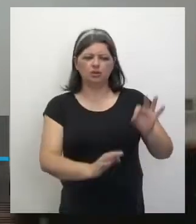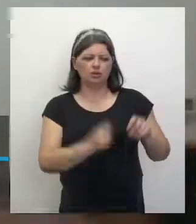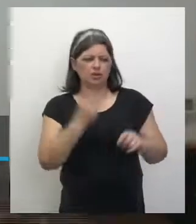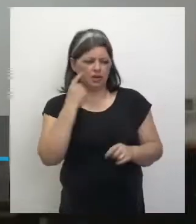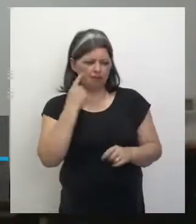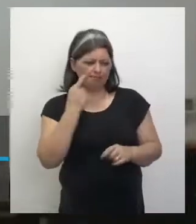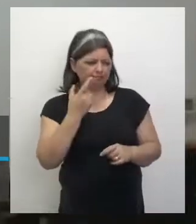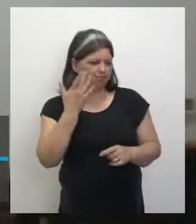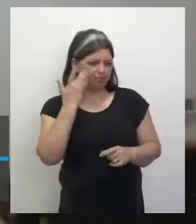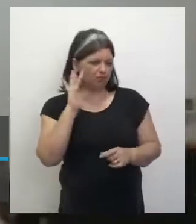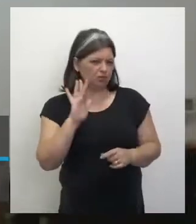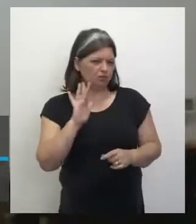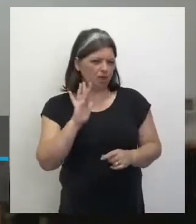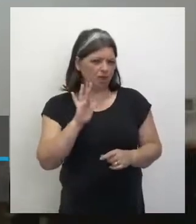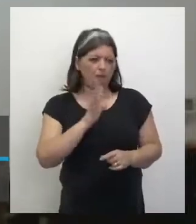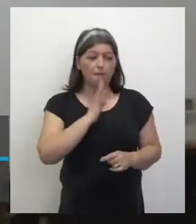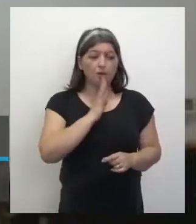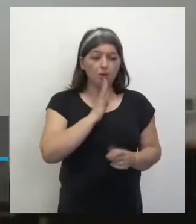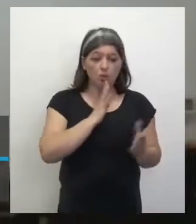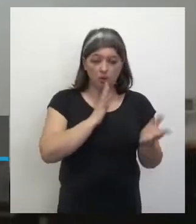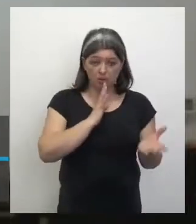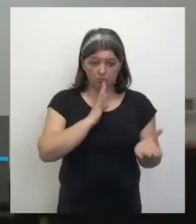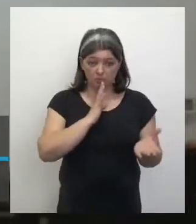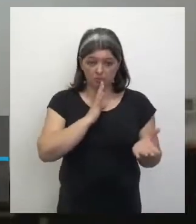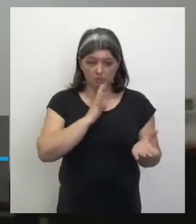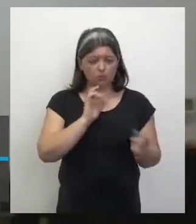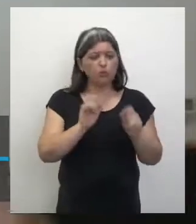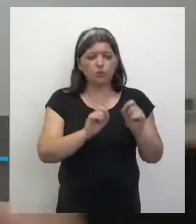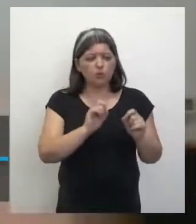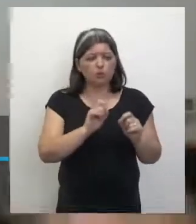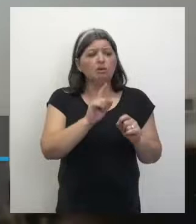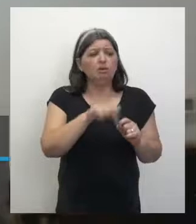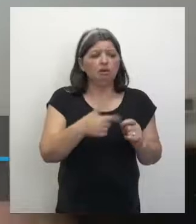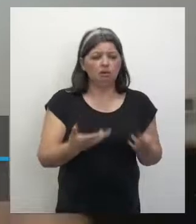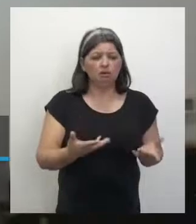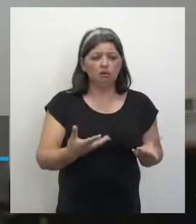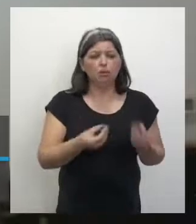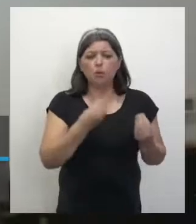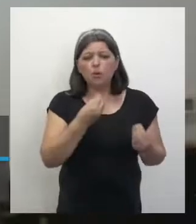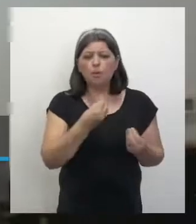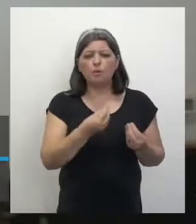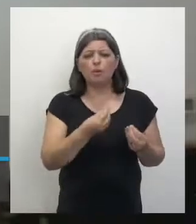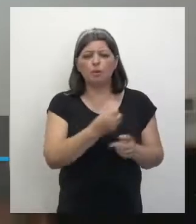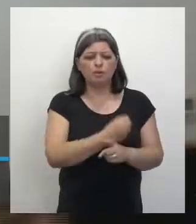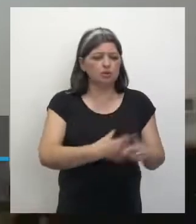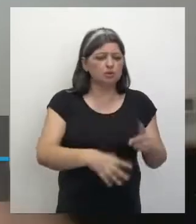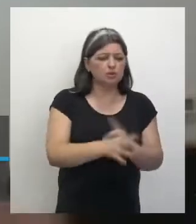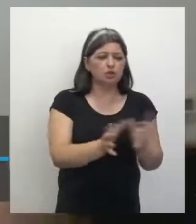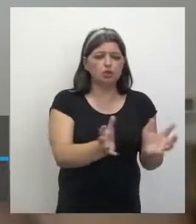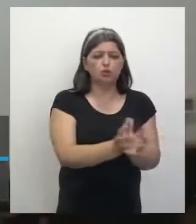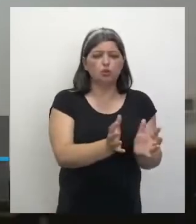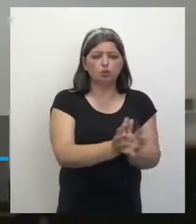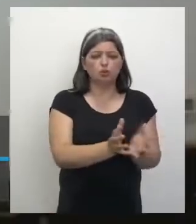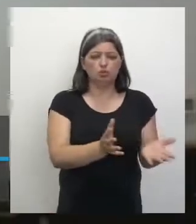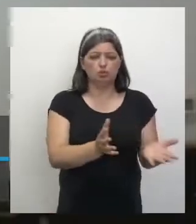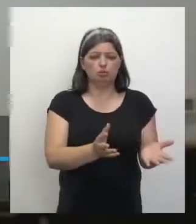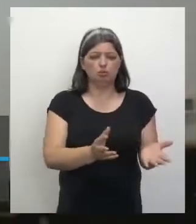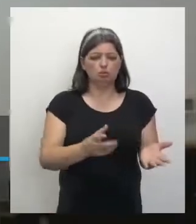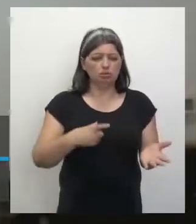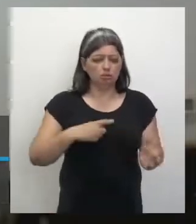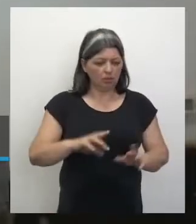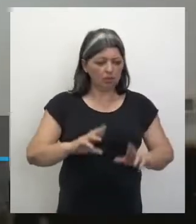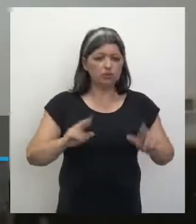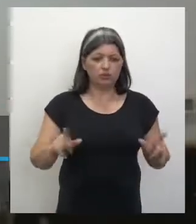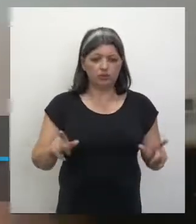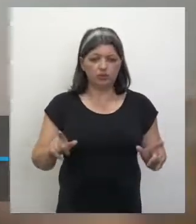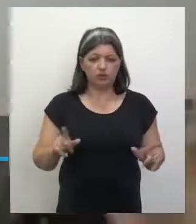quê? Uma noção correta do que aquilo, quer dizer, como que aquela sociedade existe, como que aquele grupo social existe na diferença,